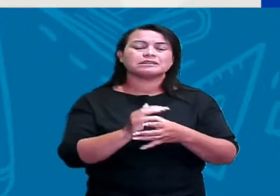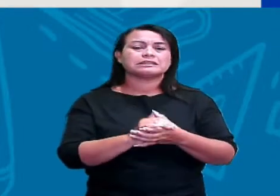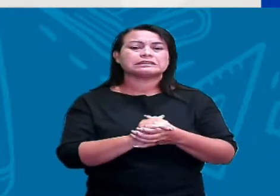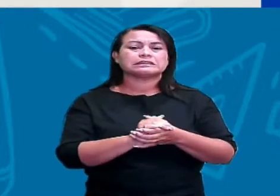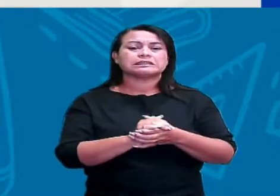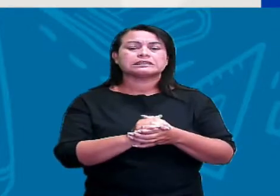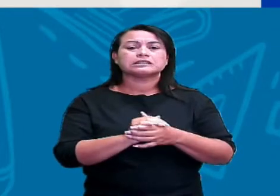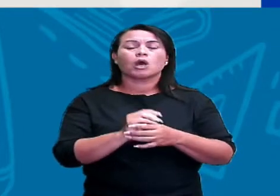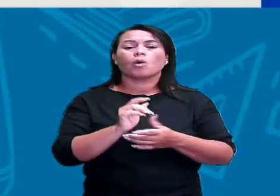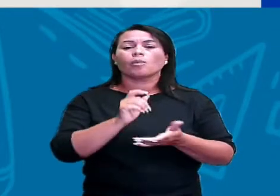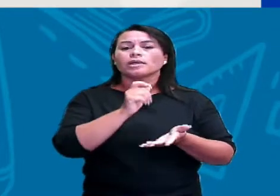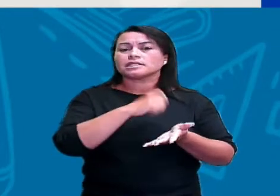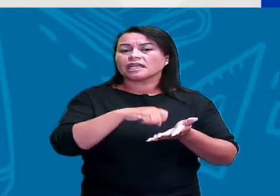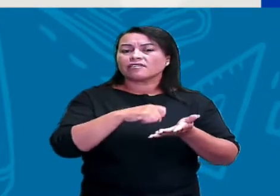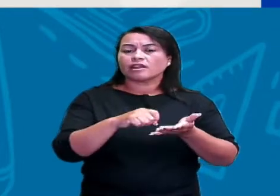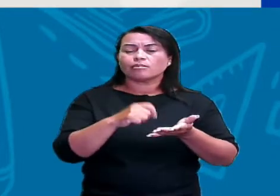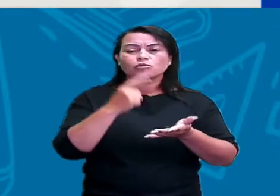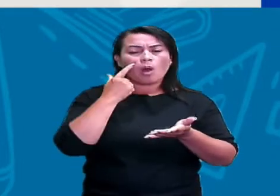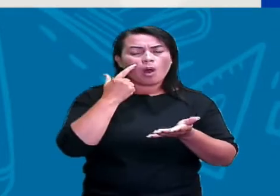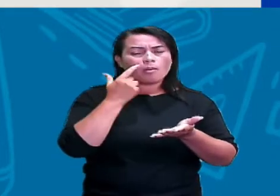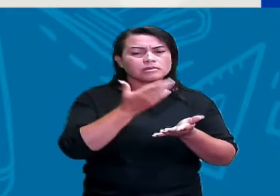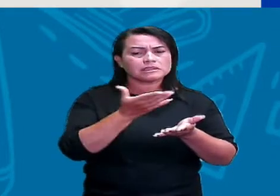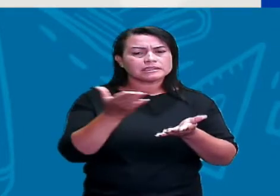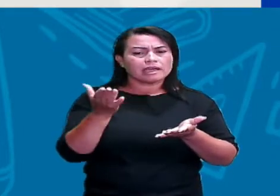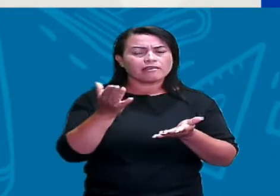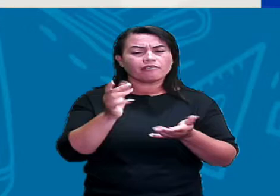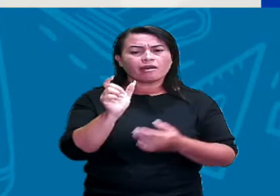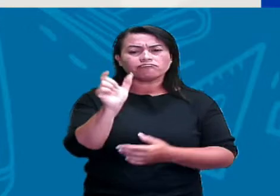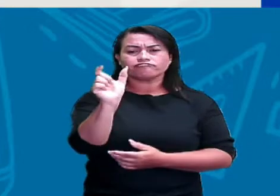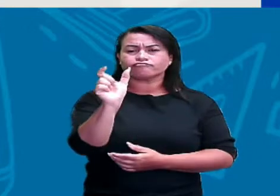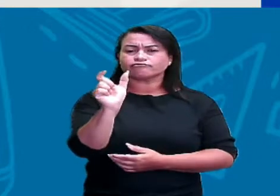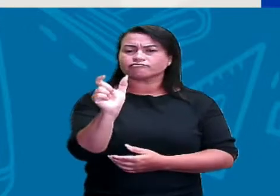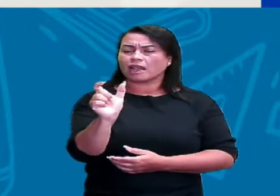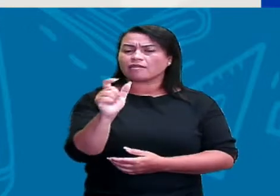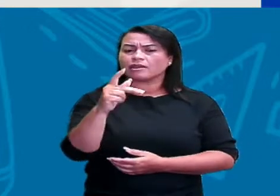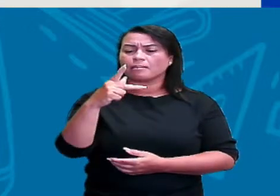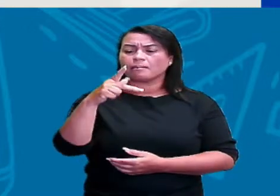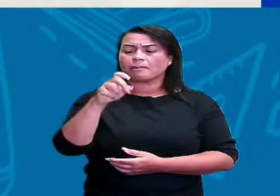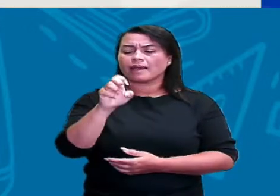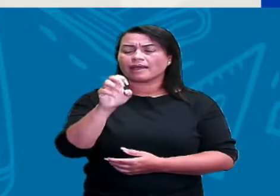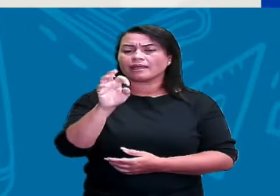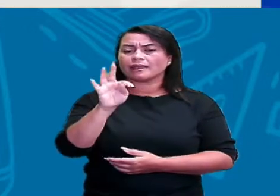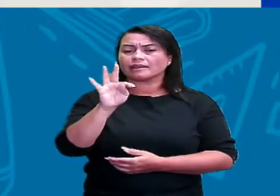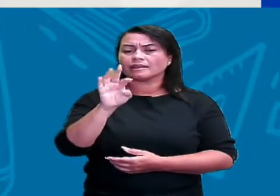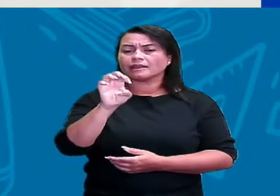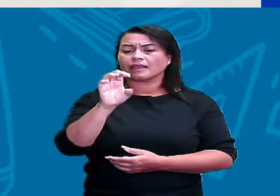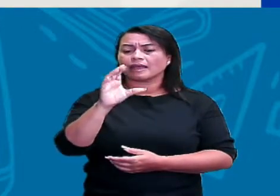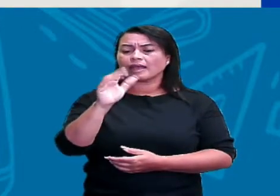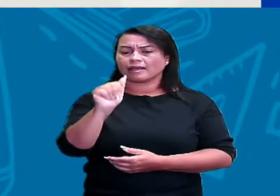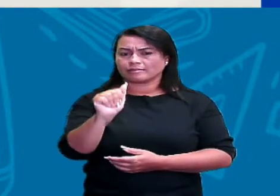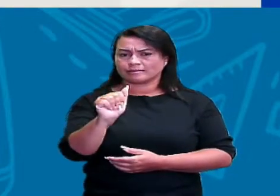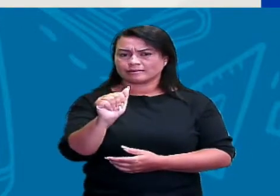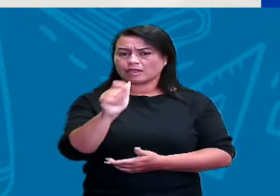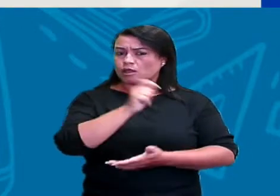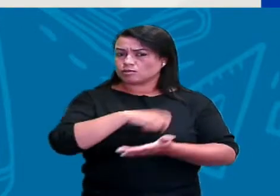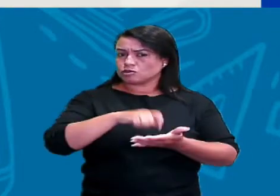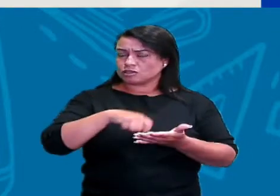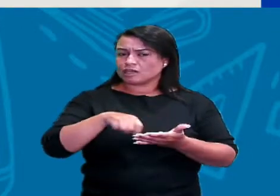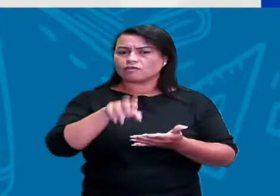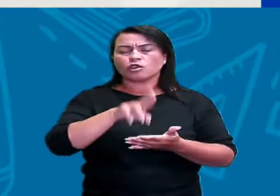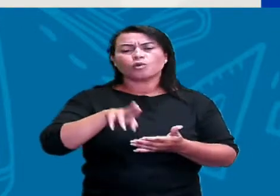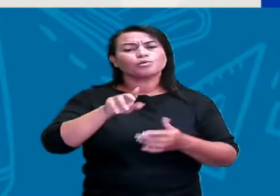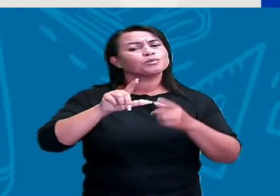escreveu aqui, né? Observa bem que a gente escreveu a palavra peteca. Então, quando eu escrevo peteca, eu uso